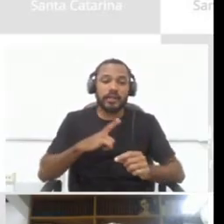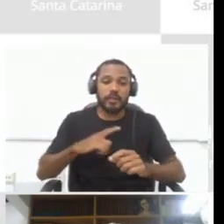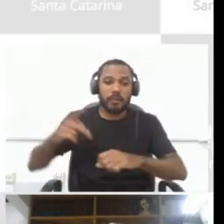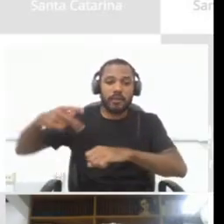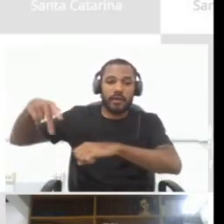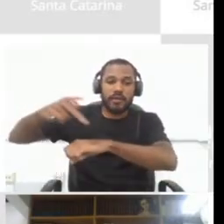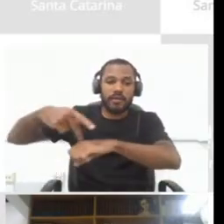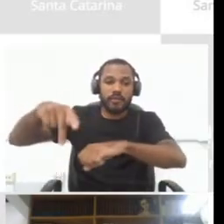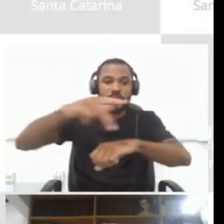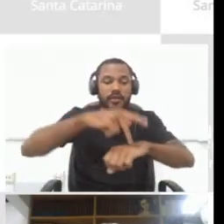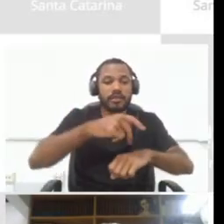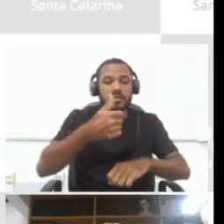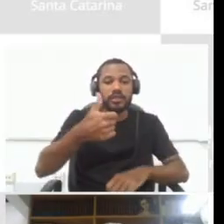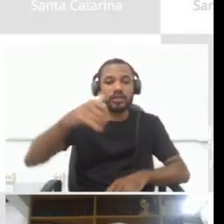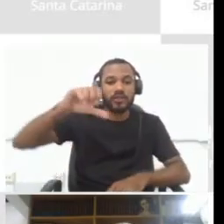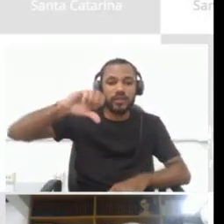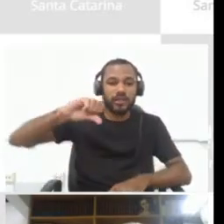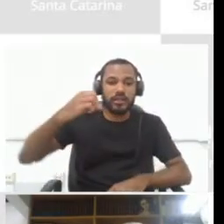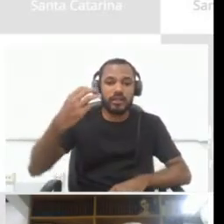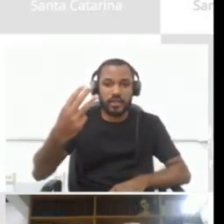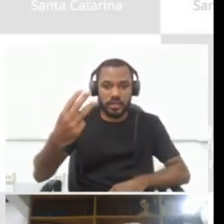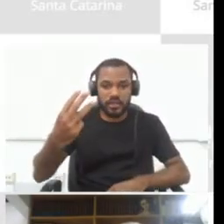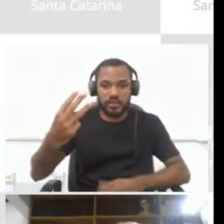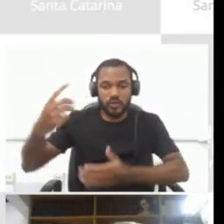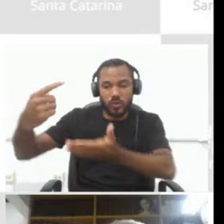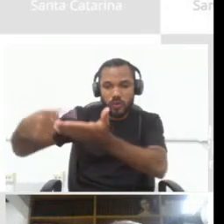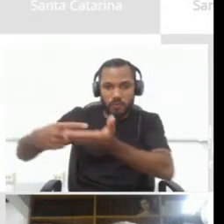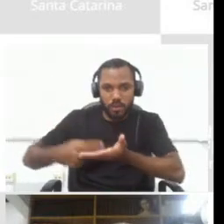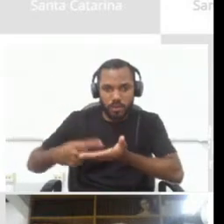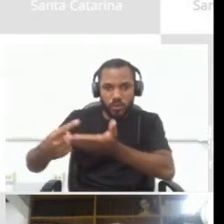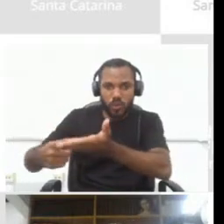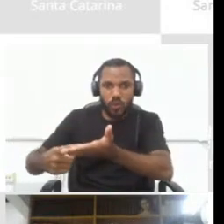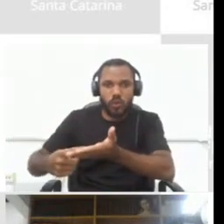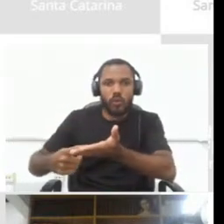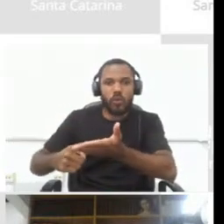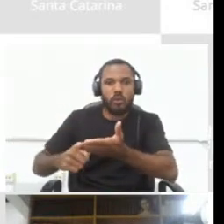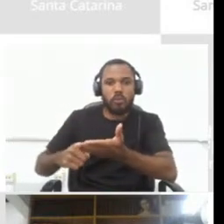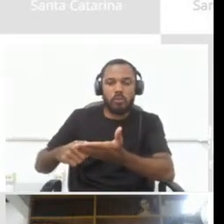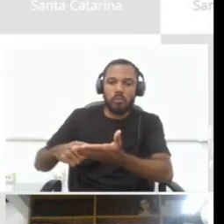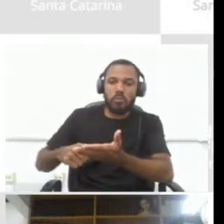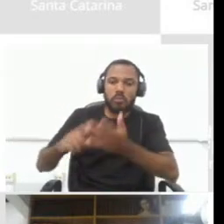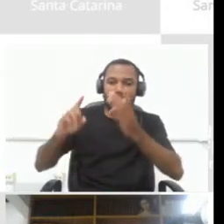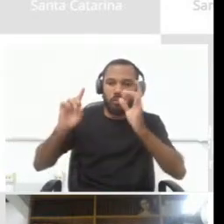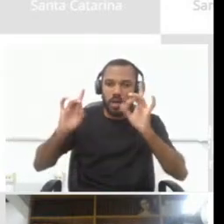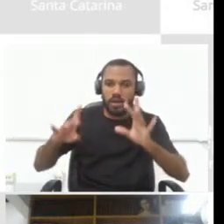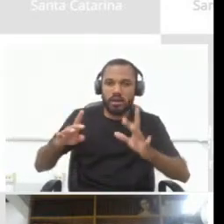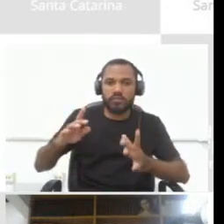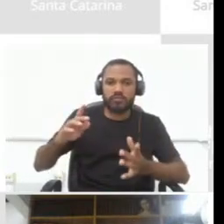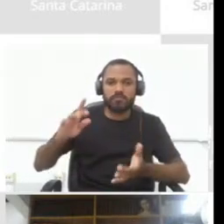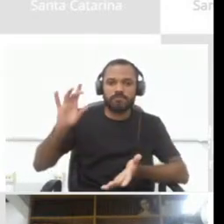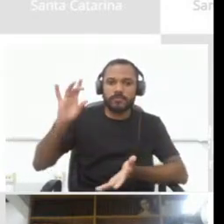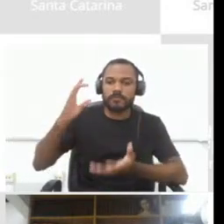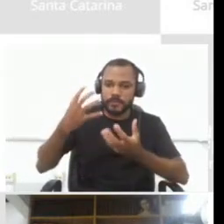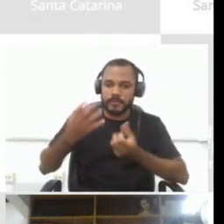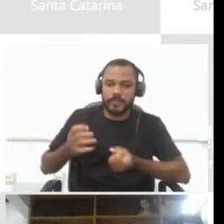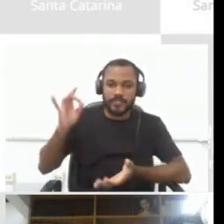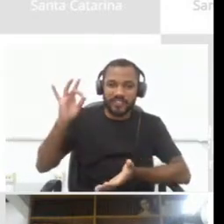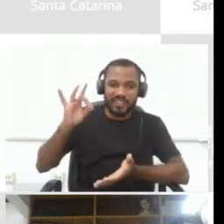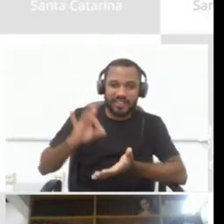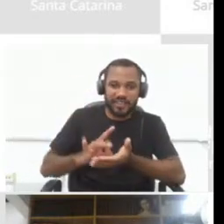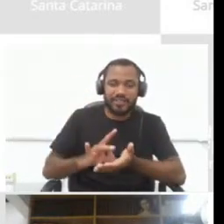não estão cumprindo, mas se elas cumprirem, por hipótese, ainda assim as emissões de gases de efeito estufa aumentarão